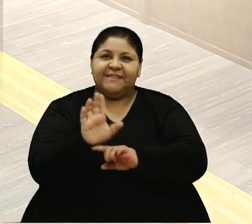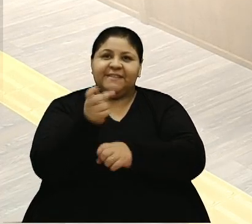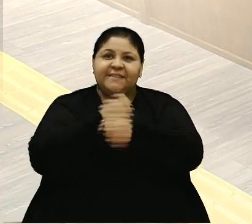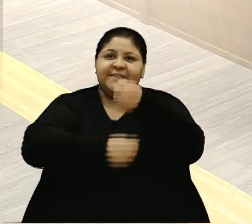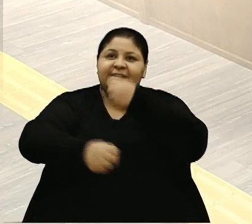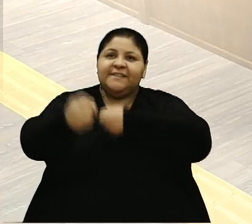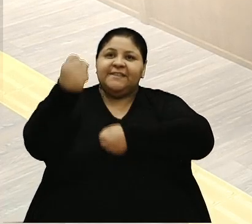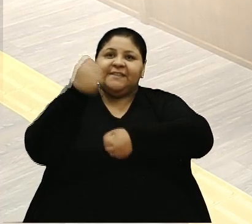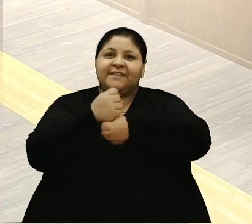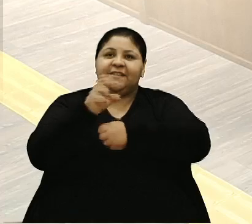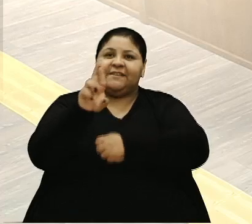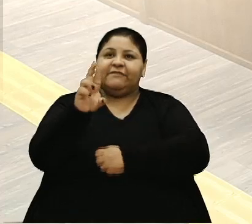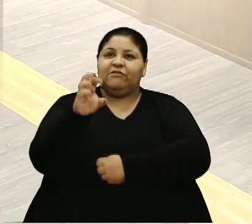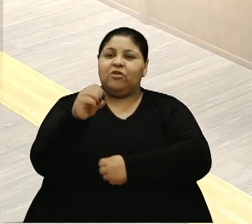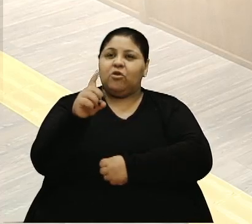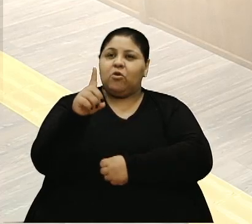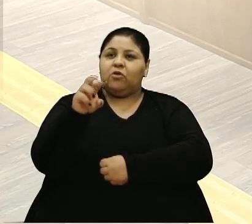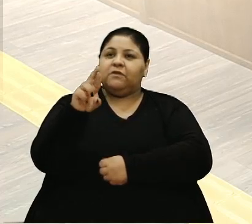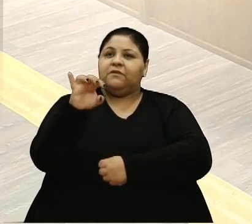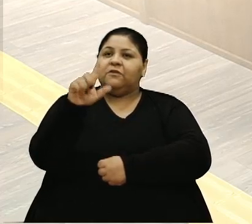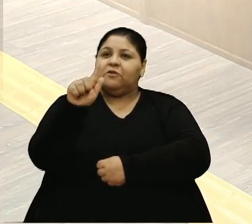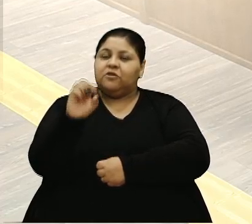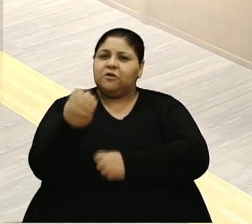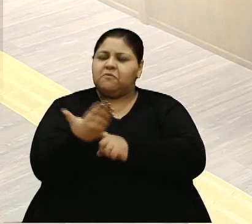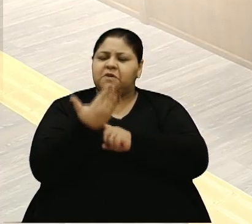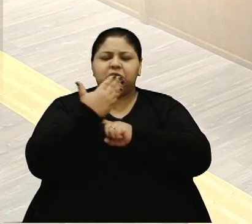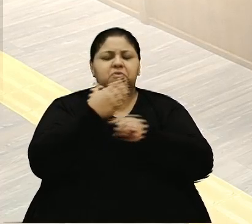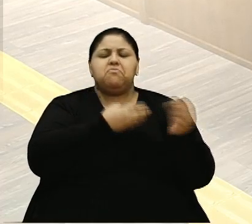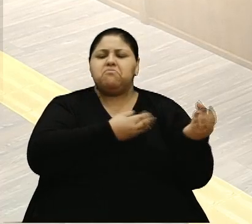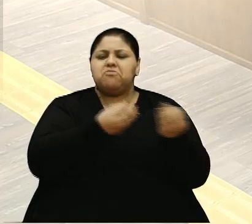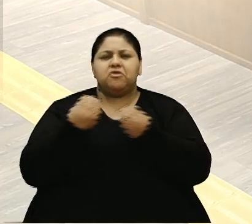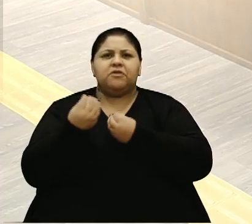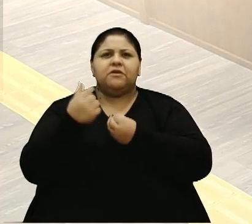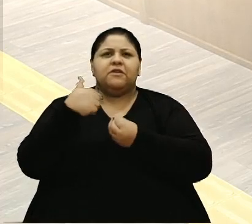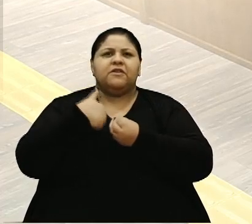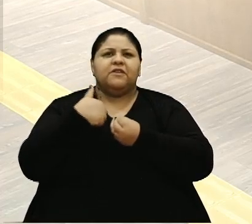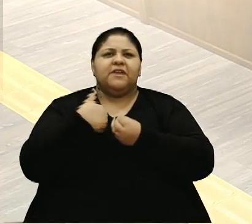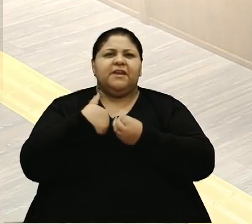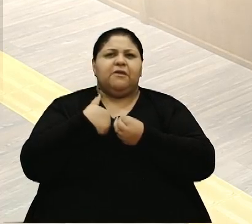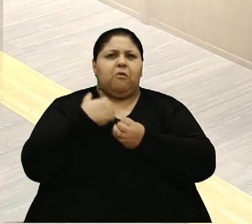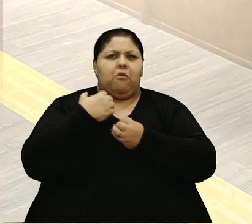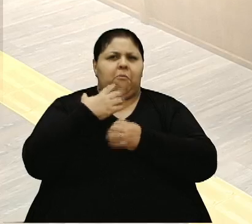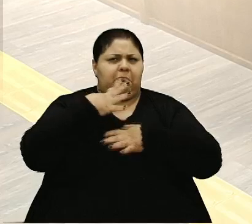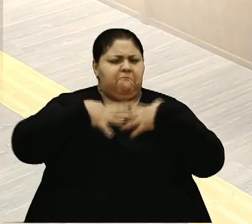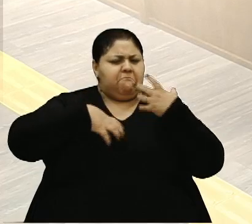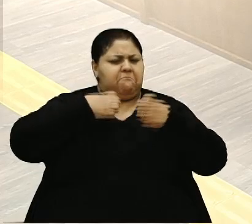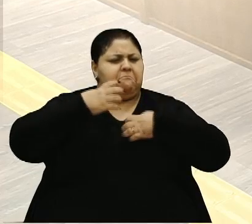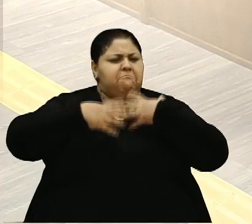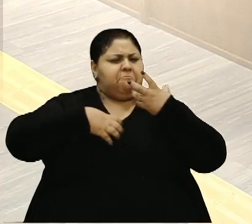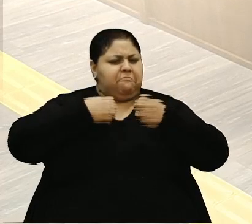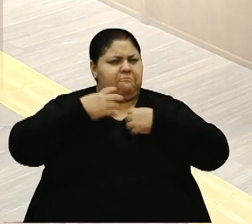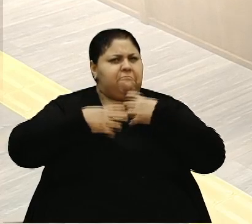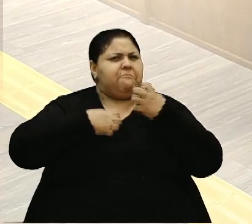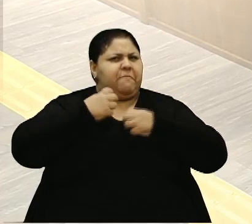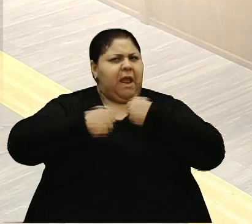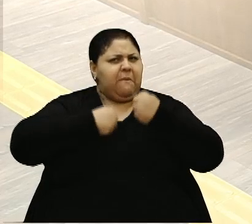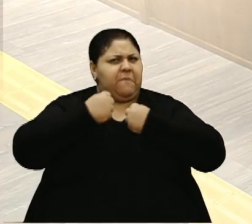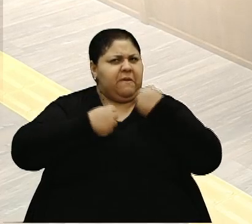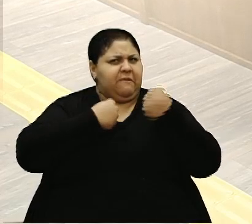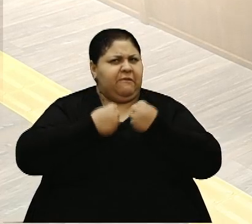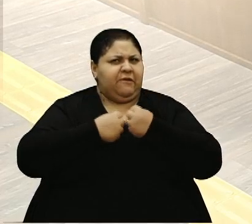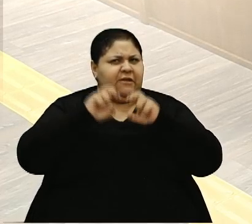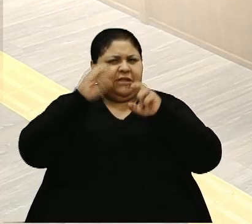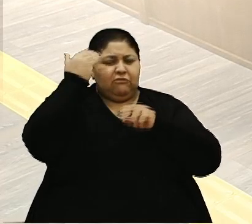passado, o Rodrigo Demétrio, me ajudou muito. Eu era meio chucro, assim, nas questões legislativas, e